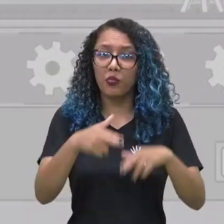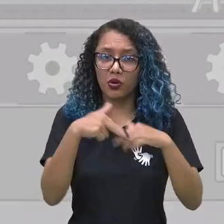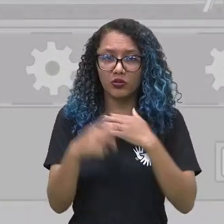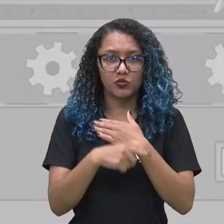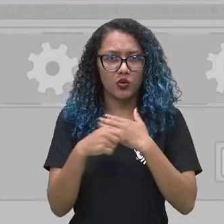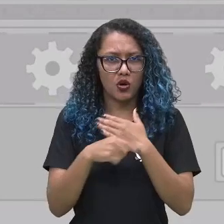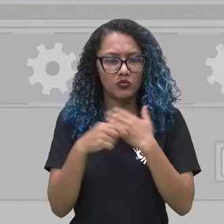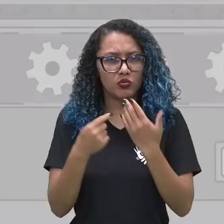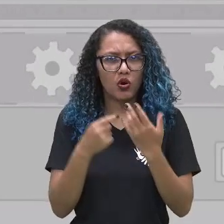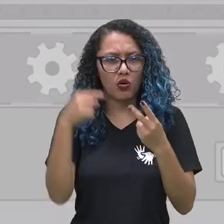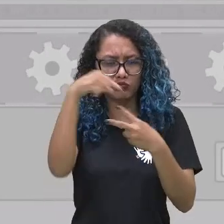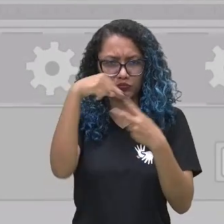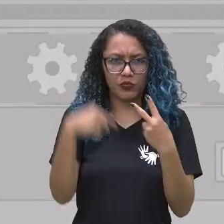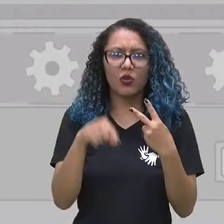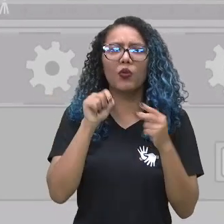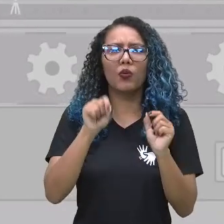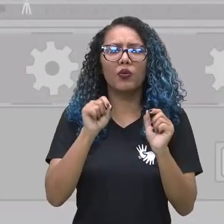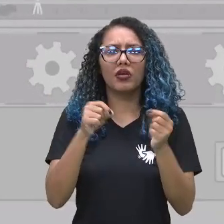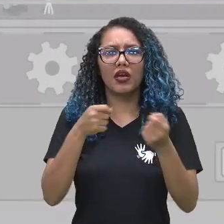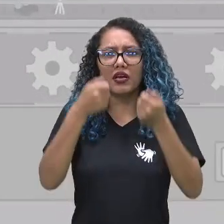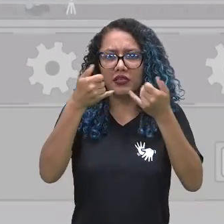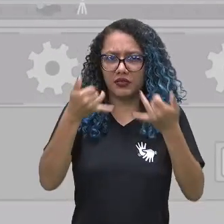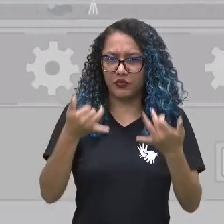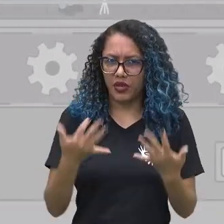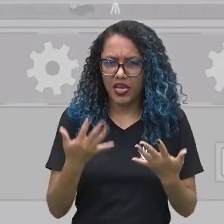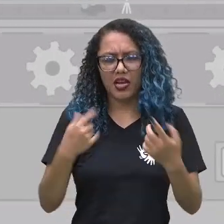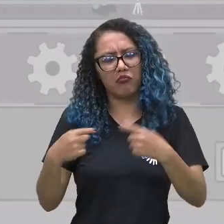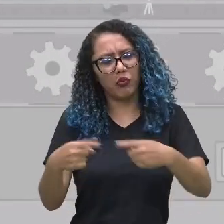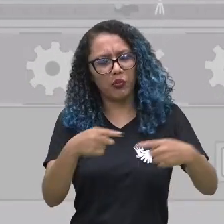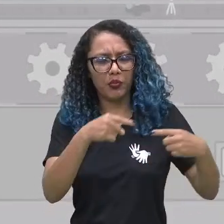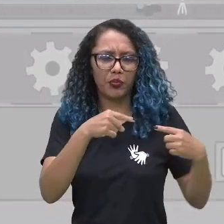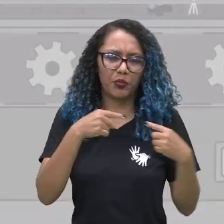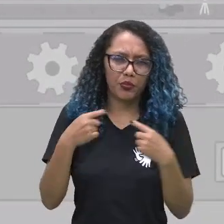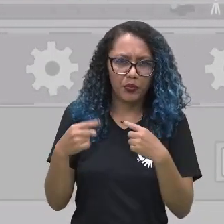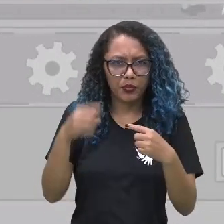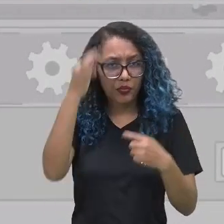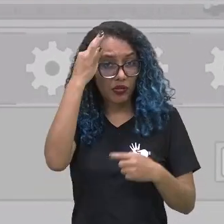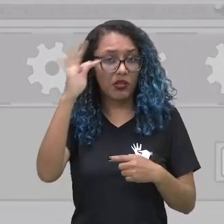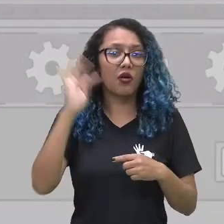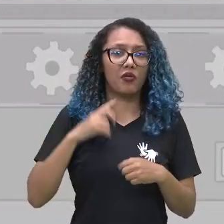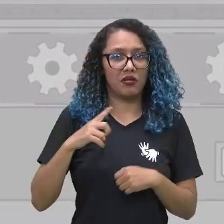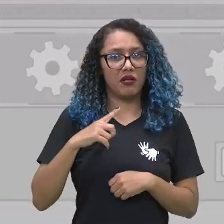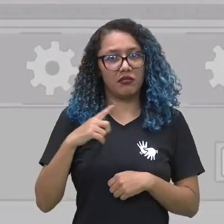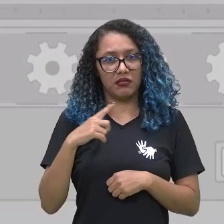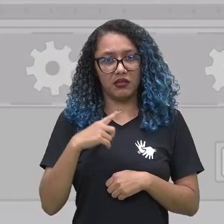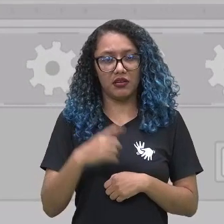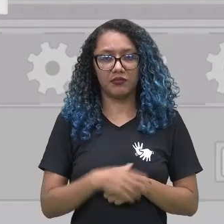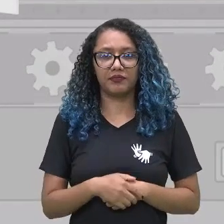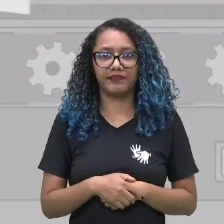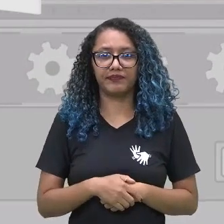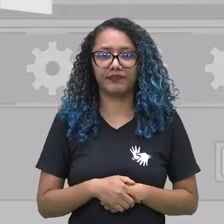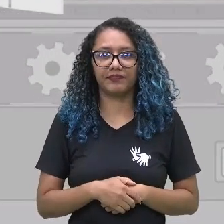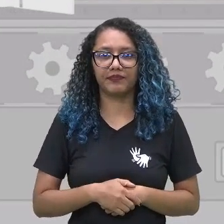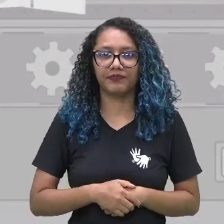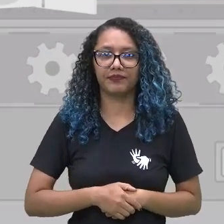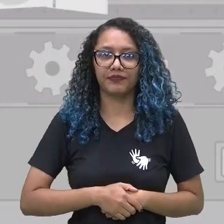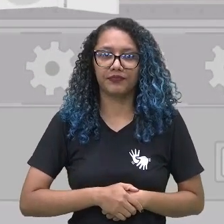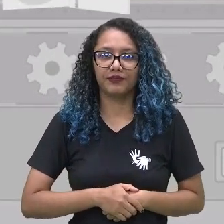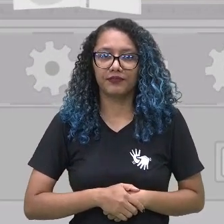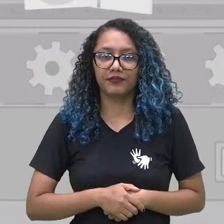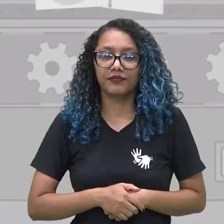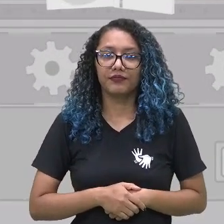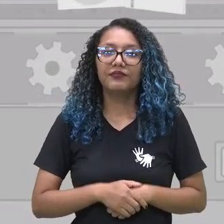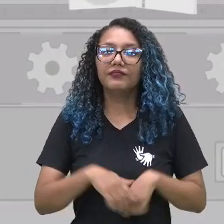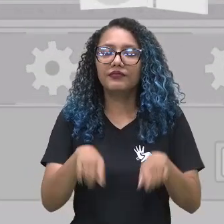Adorno como o Horkheimer, eles vão trazer essa discussão, né? Eles vão trazer para uma questão de classe, né,